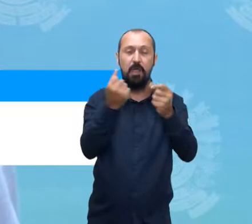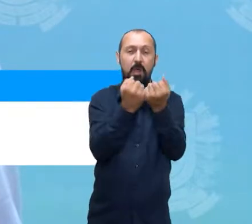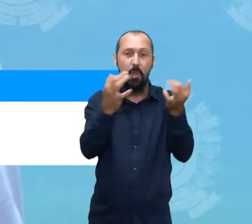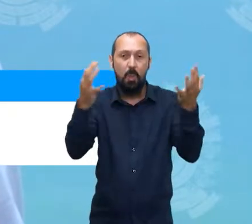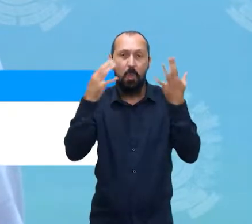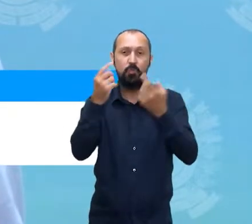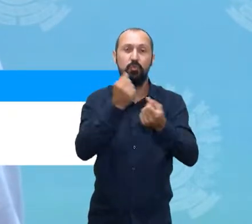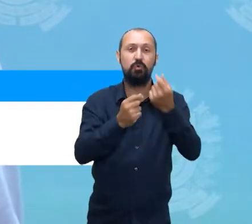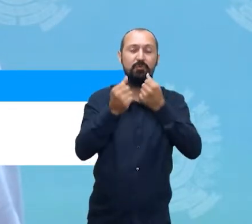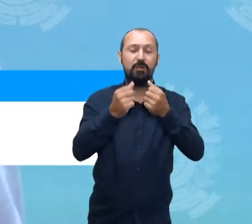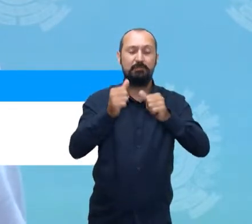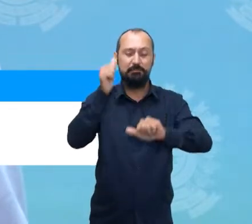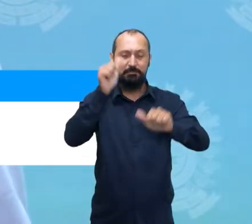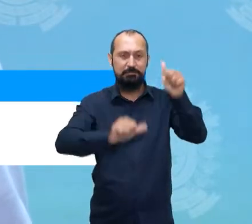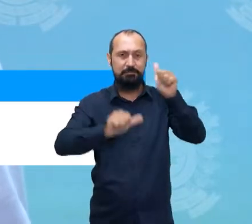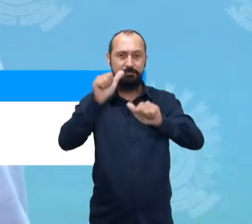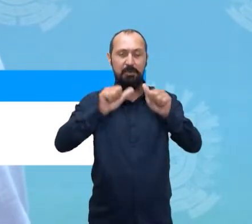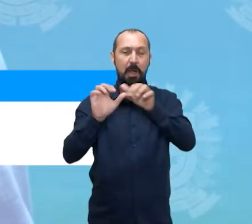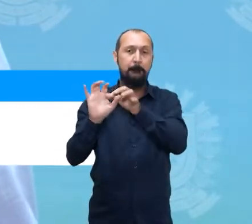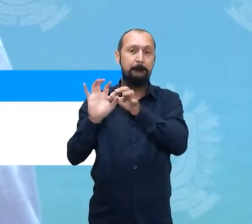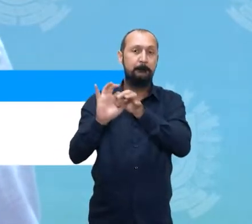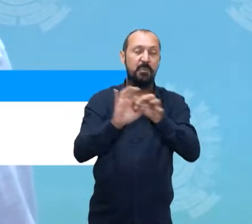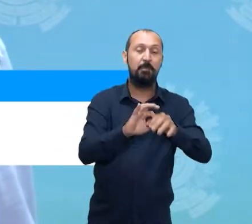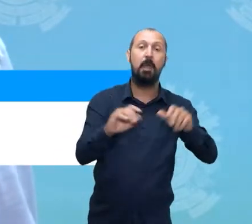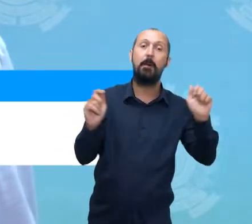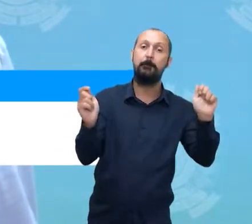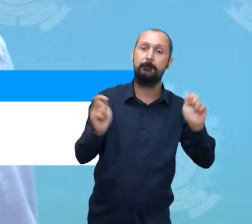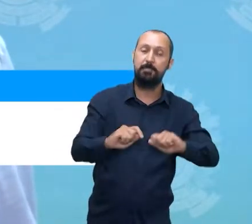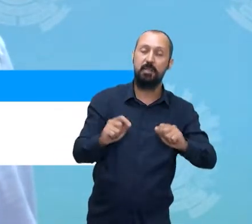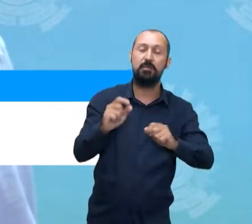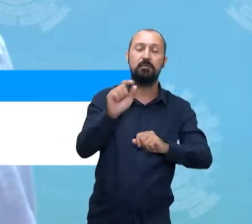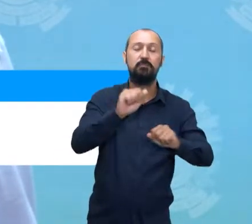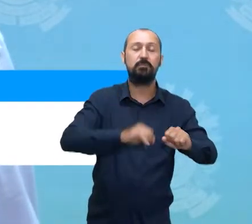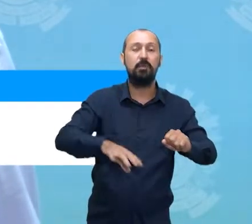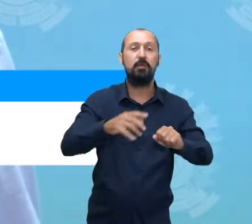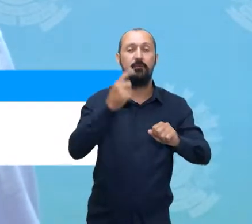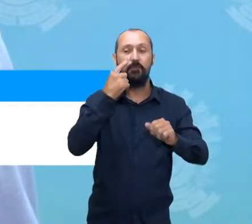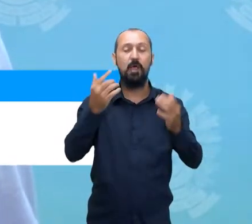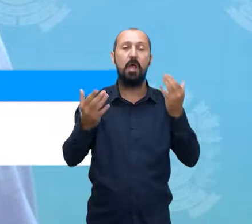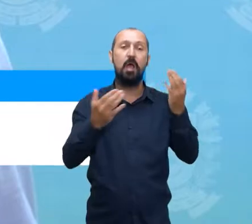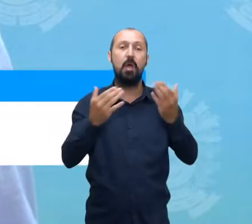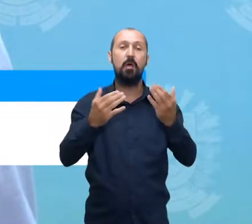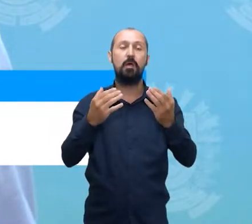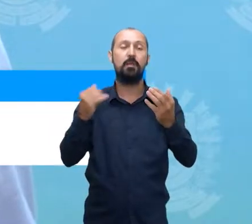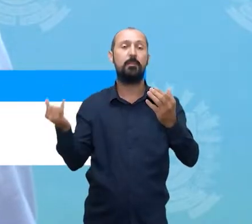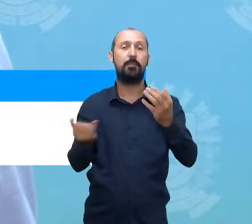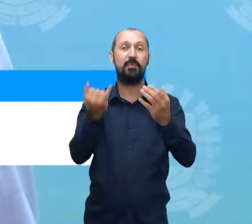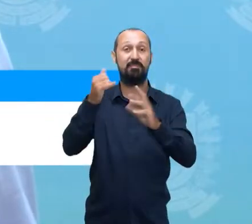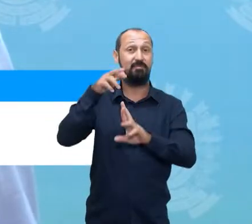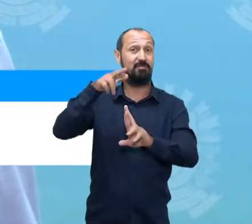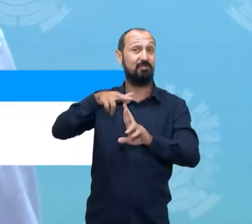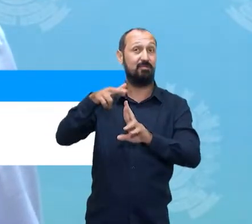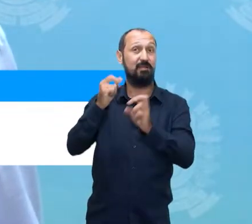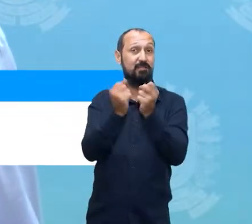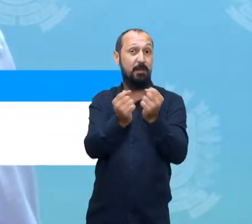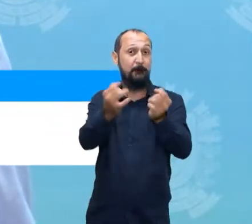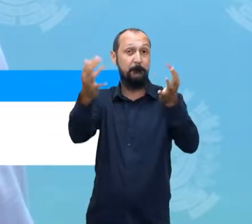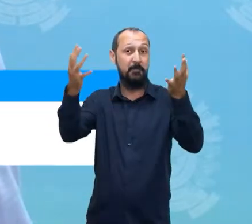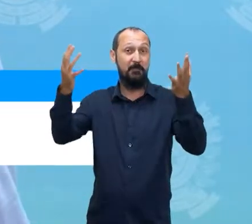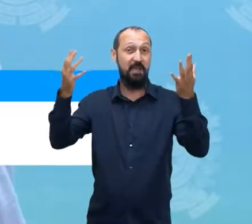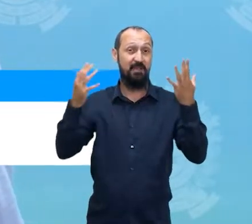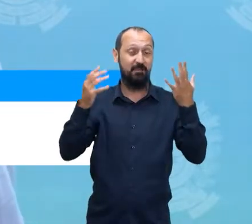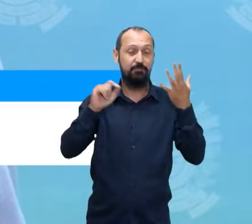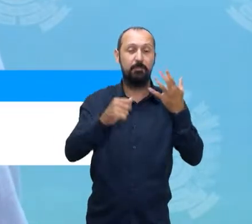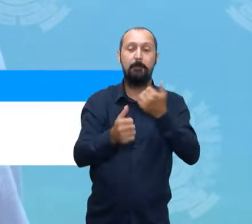fazer uma análise no contexto de potencialidade socioeconômica frente à relevância ambiental. Então, quando eu